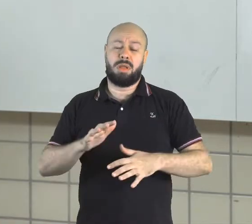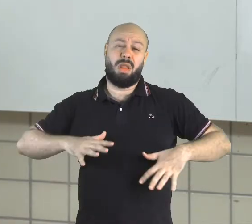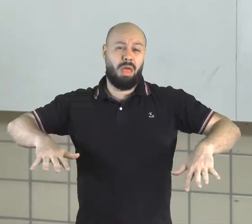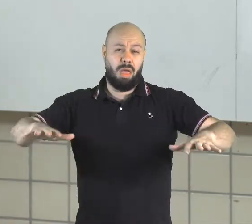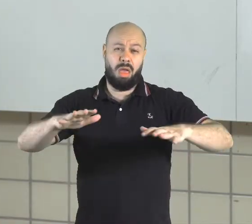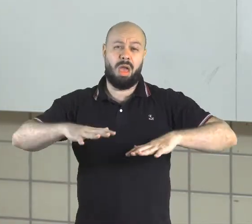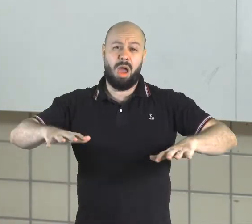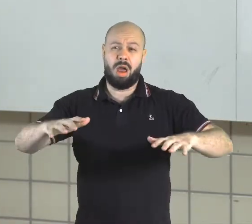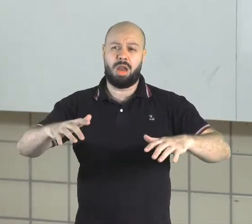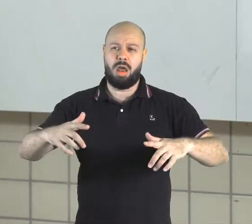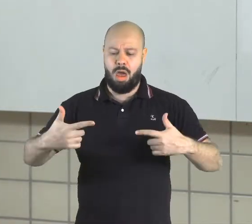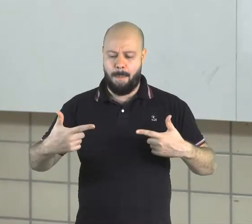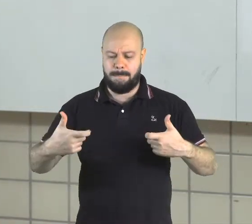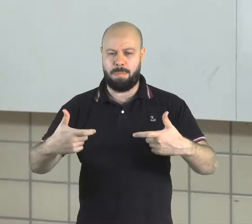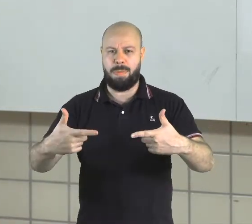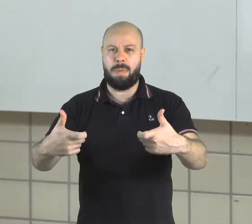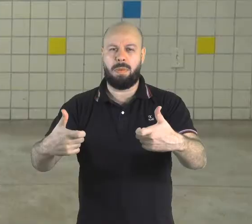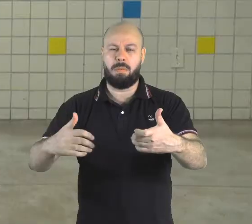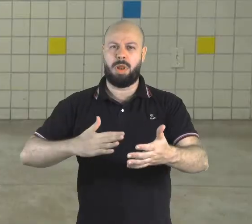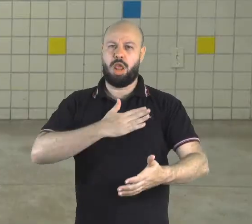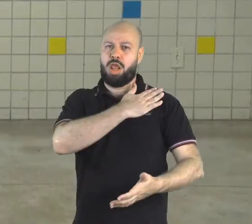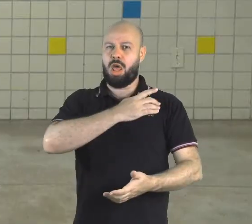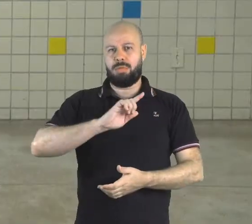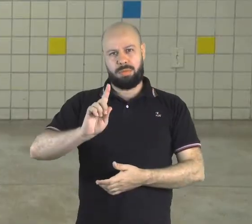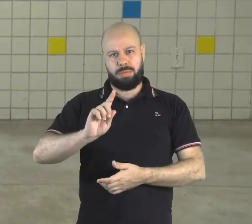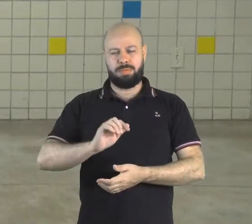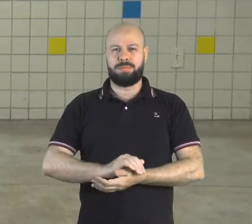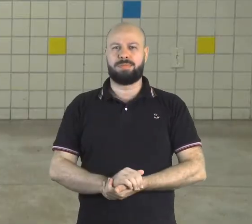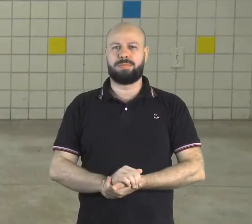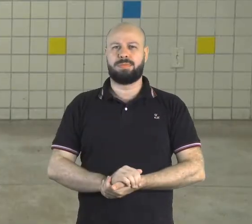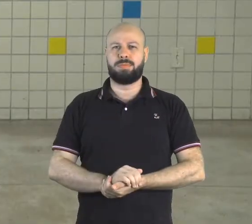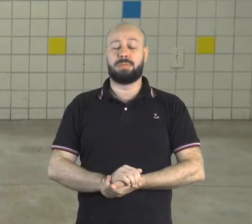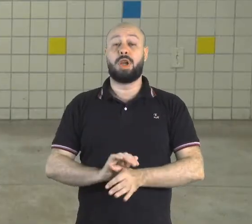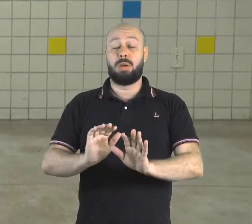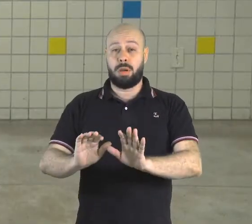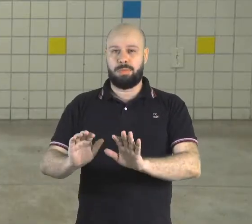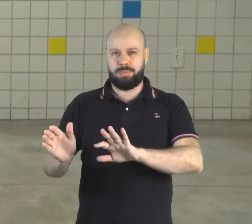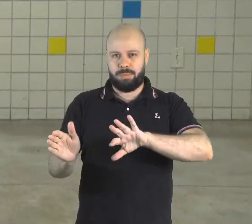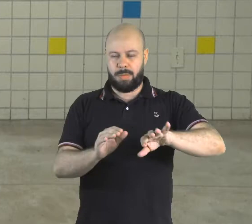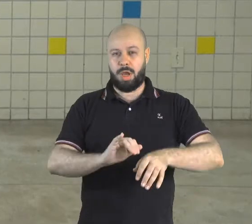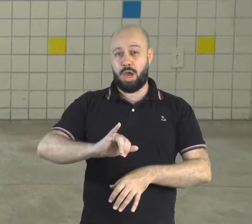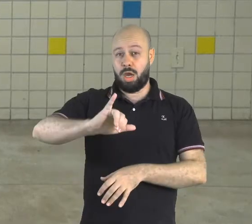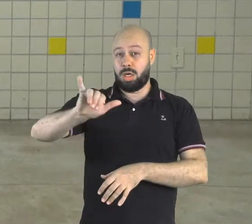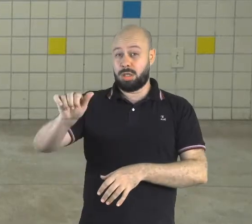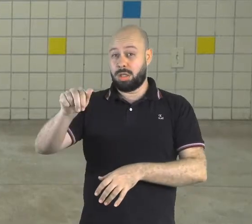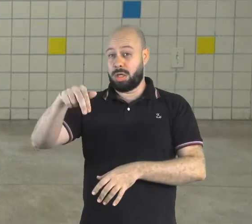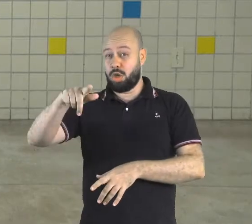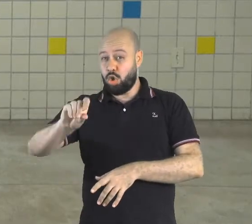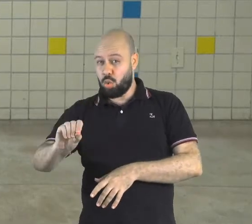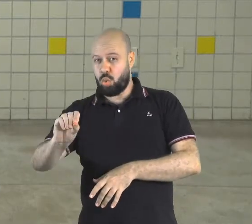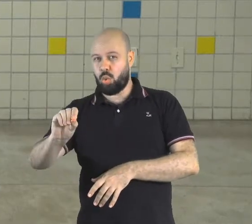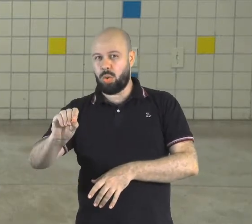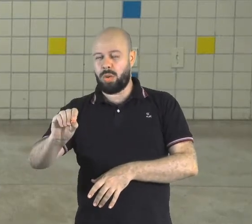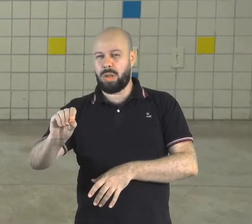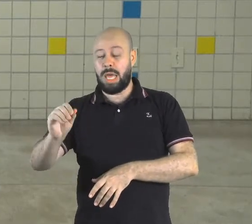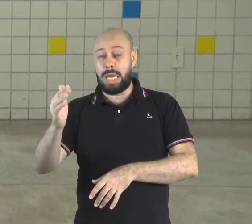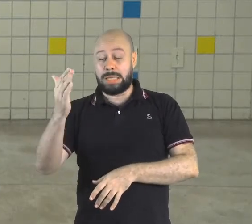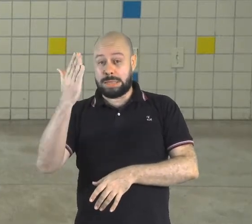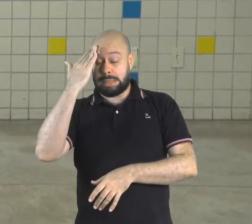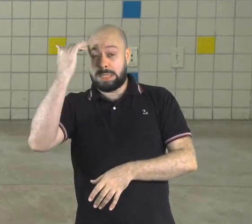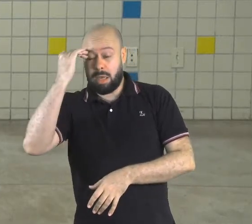que não necessariamente a militar. Quando Jango fica sabendo que o